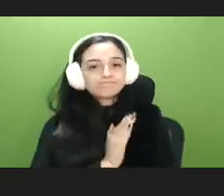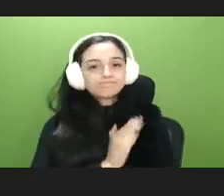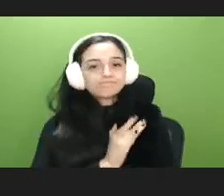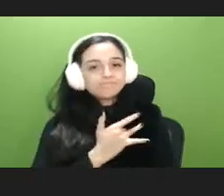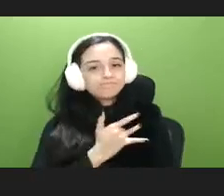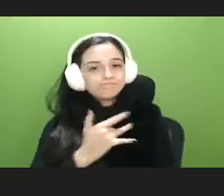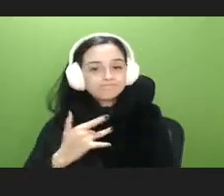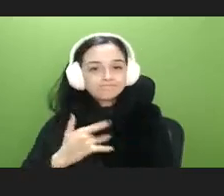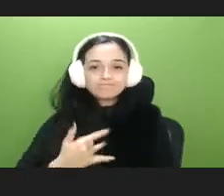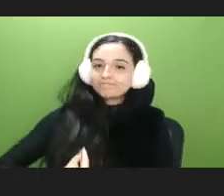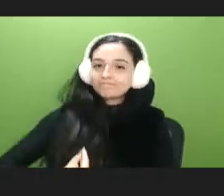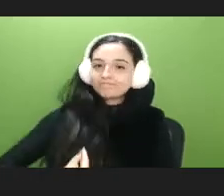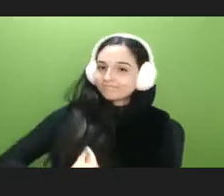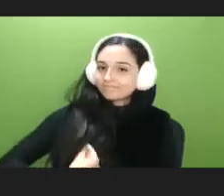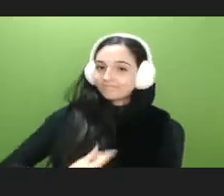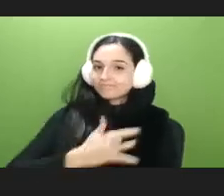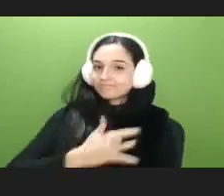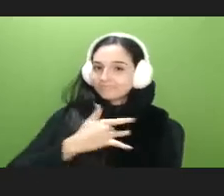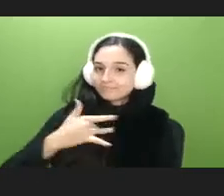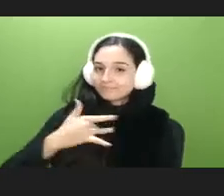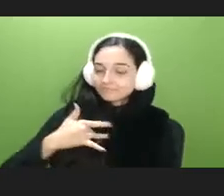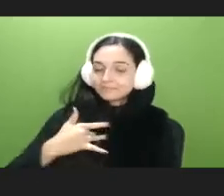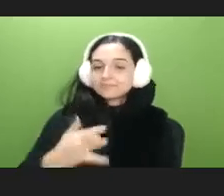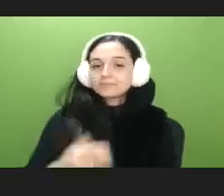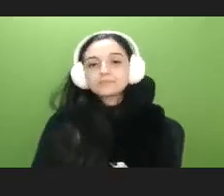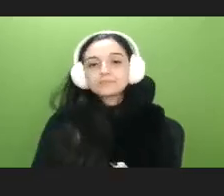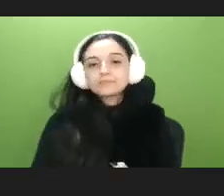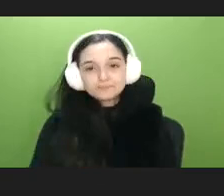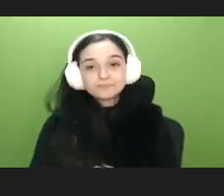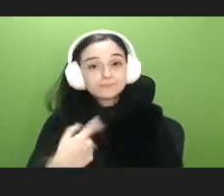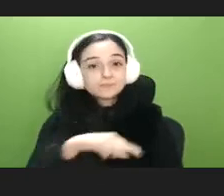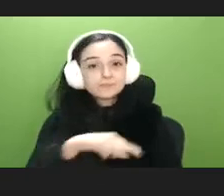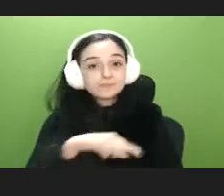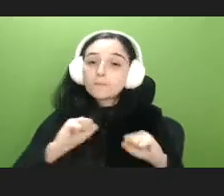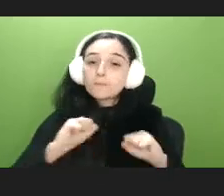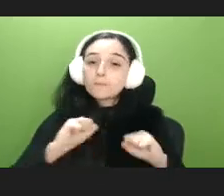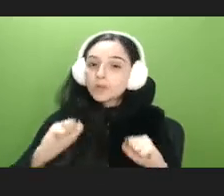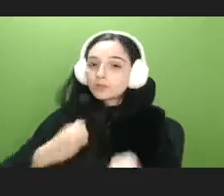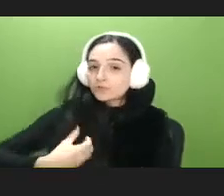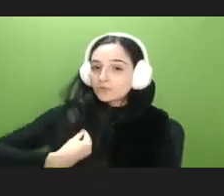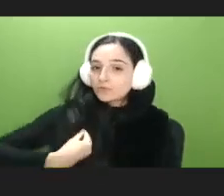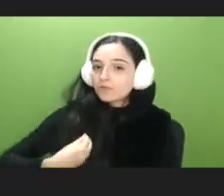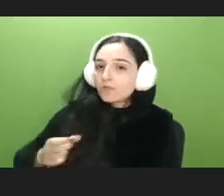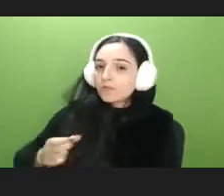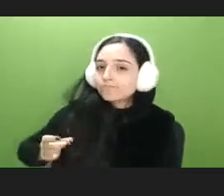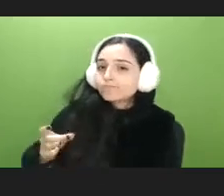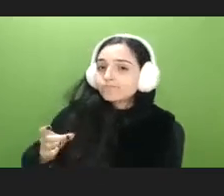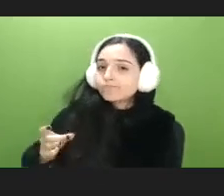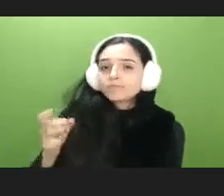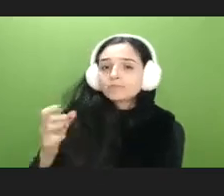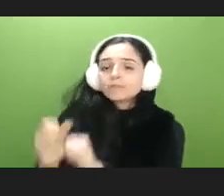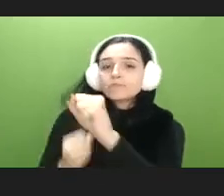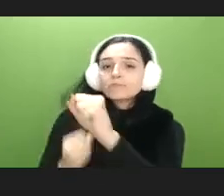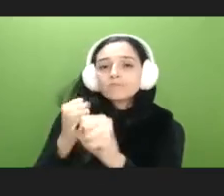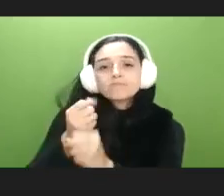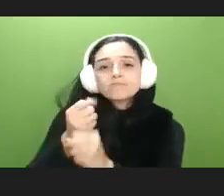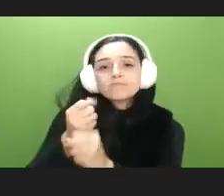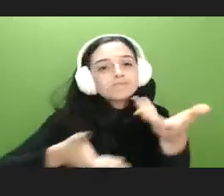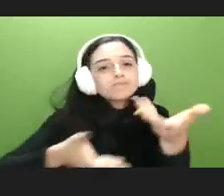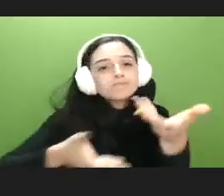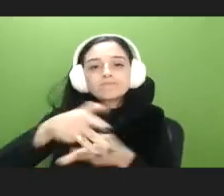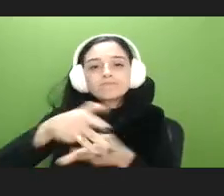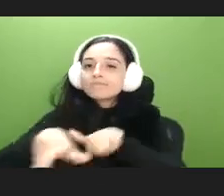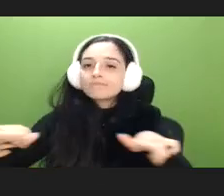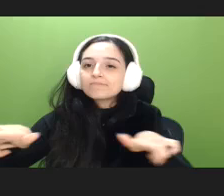vida saudável e que a gente possa viver muitos anos podendo interagir com as pessoas, podendo ter